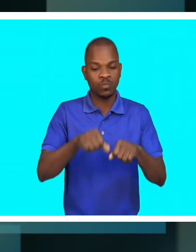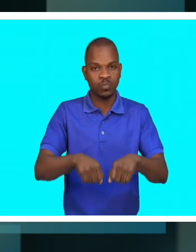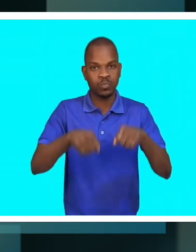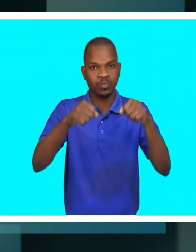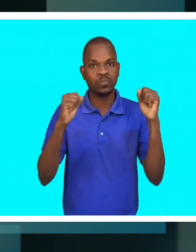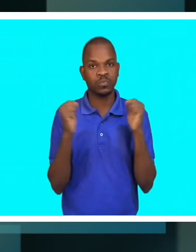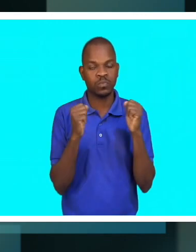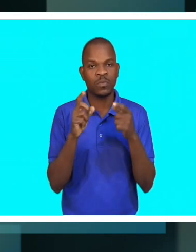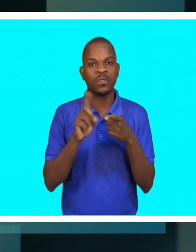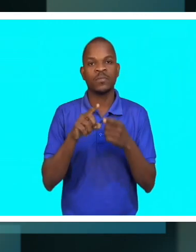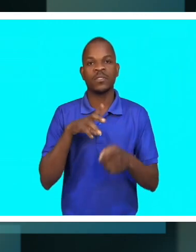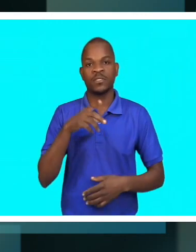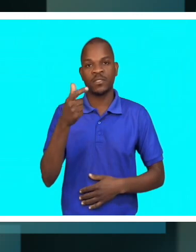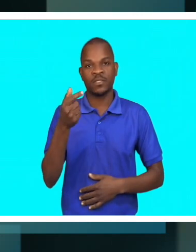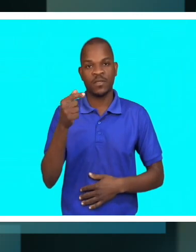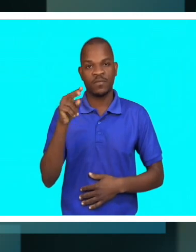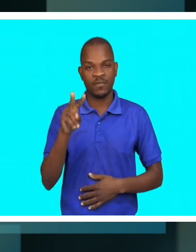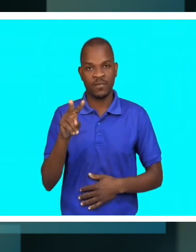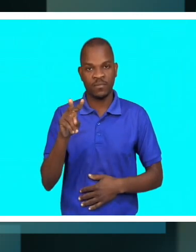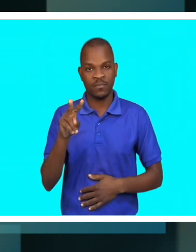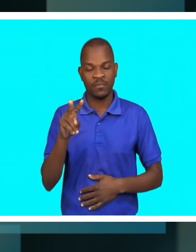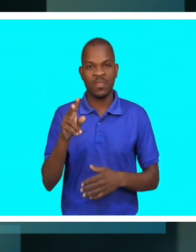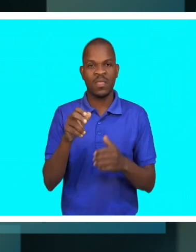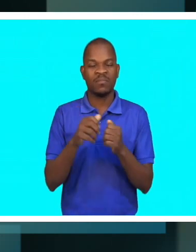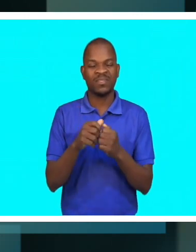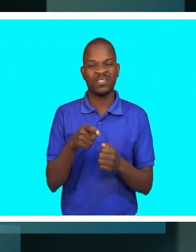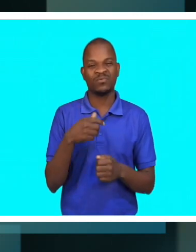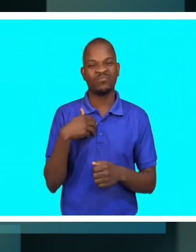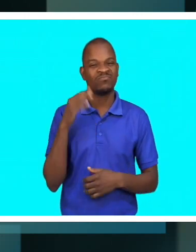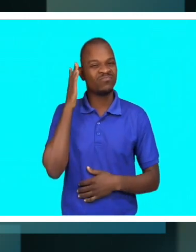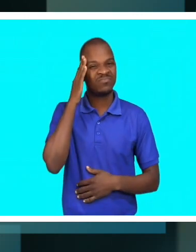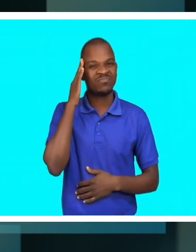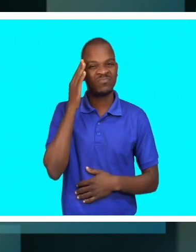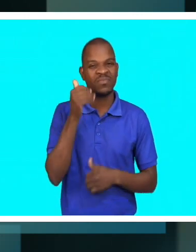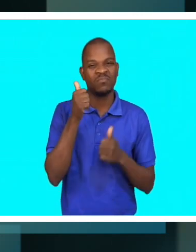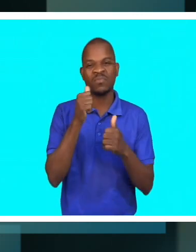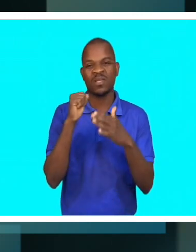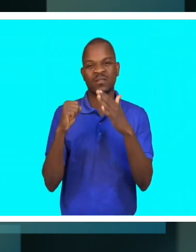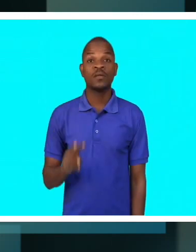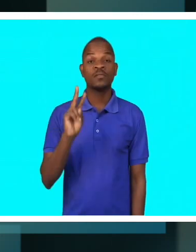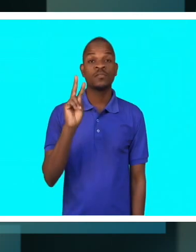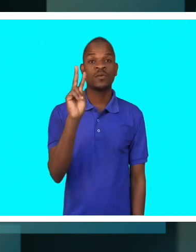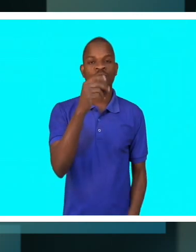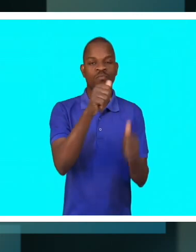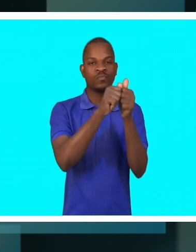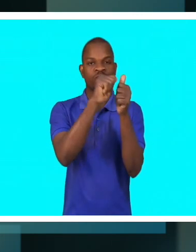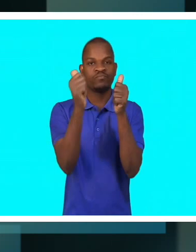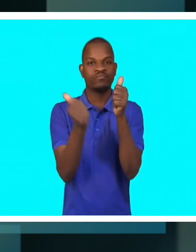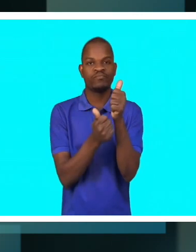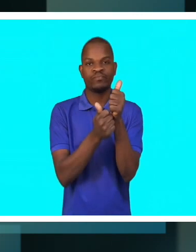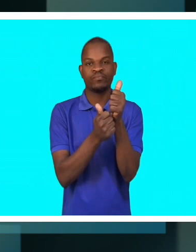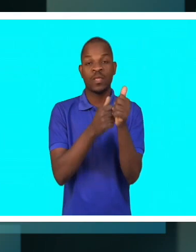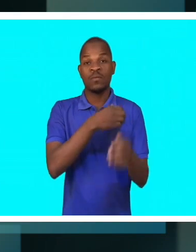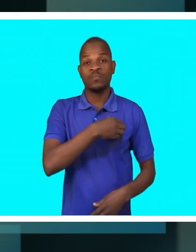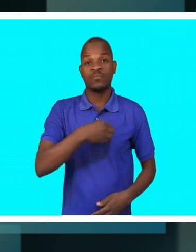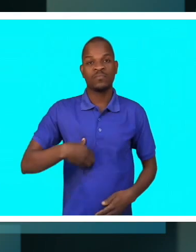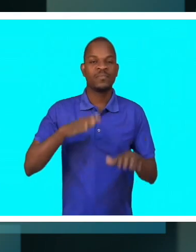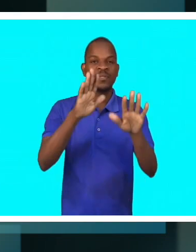o televisor. Então, esta parte, eu acho que não é muito da ação social como ajuda. Inús Amade,